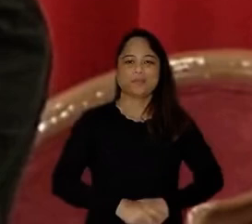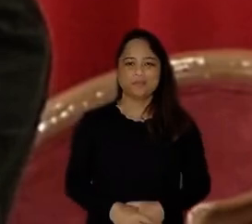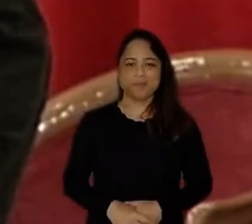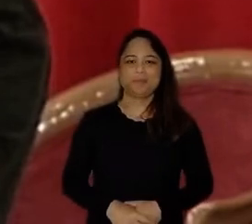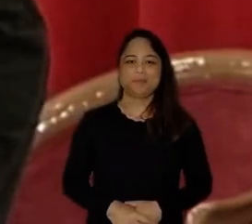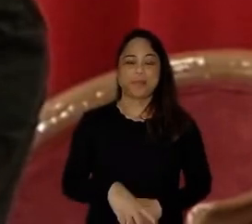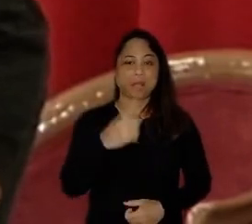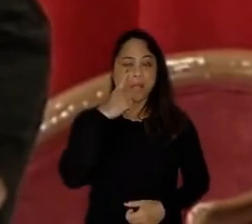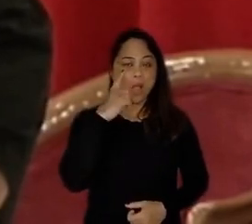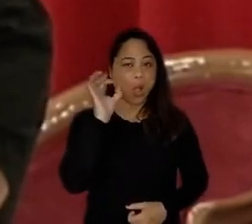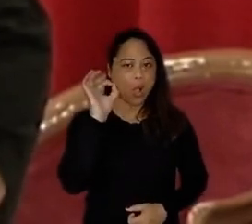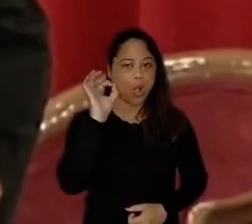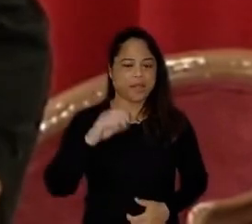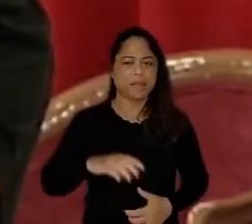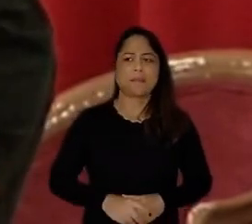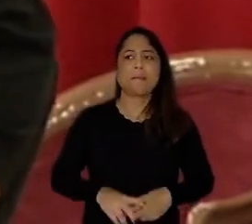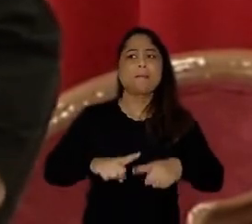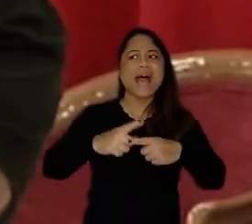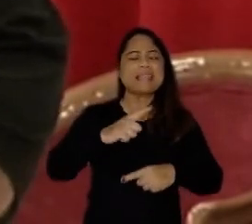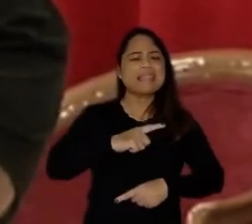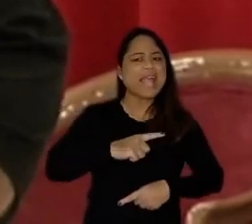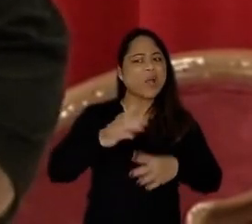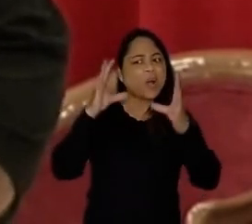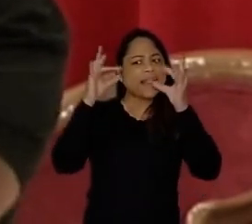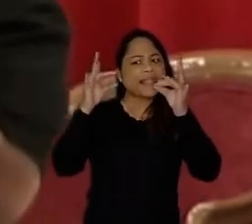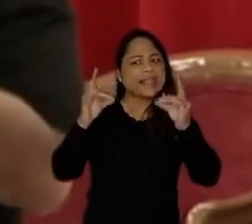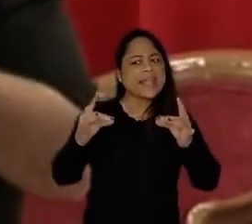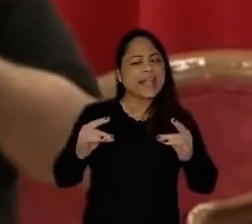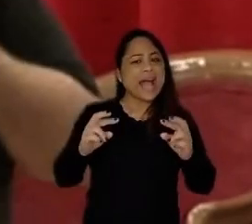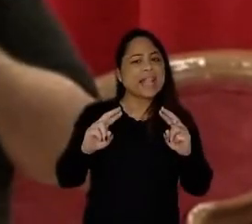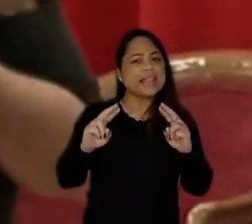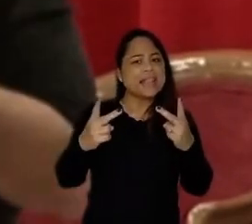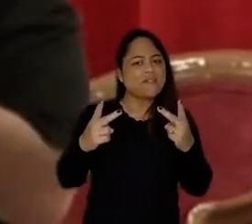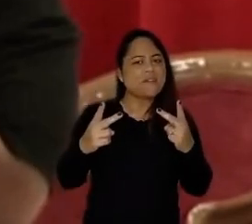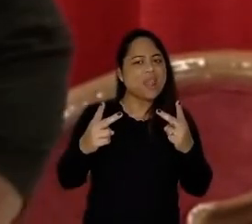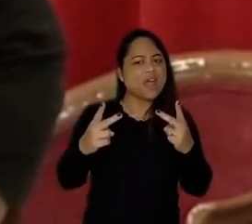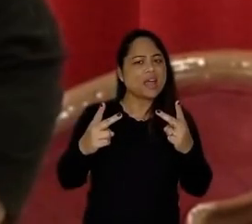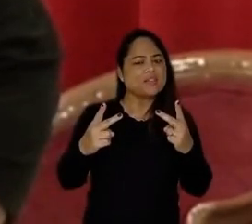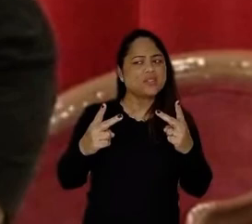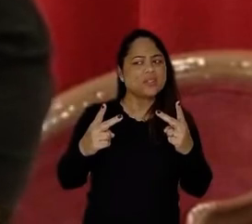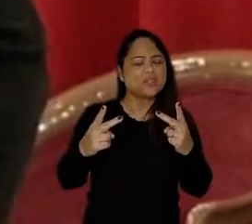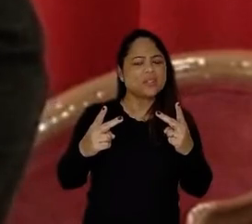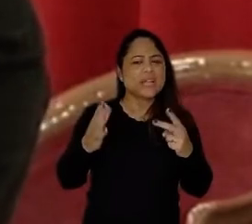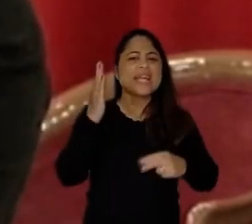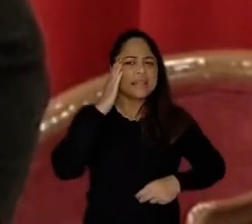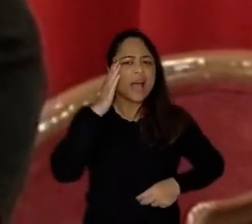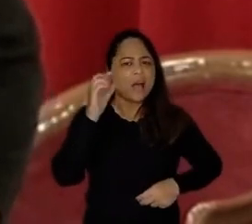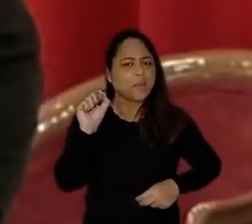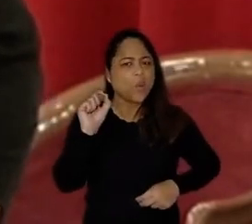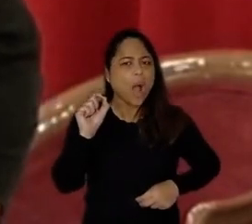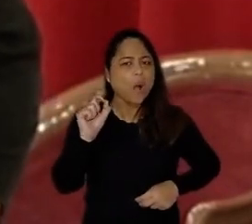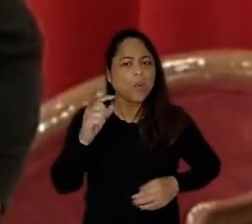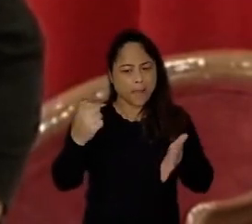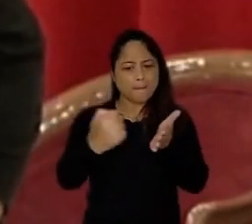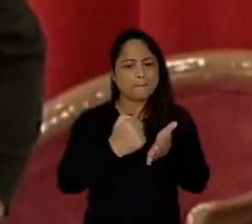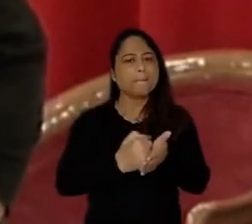Só tem um detalhe, me pergunta qual é. Só a irmã ali perguntou. Alguém pode me perguntar qual é o detalhe?